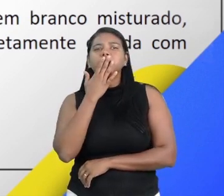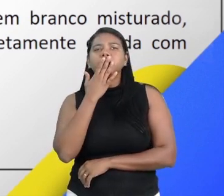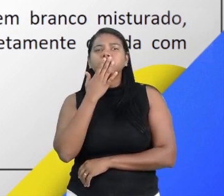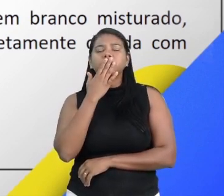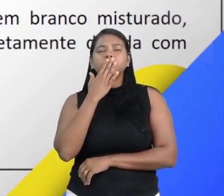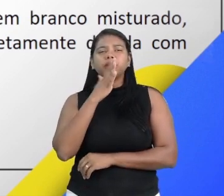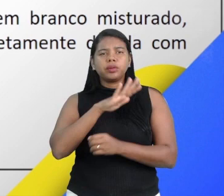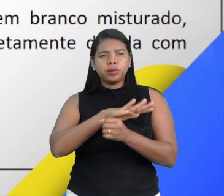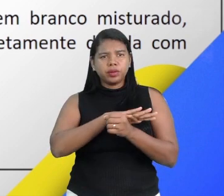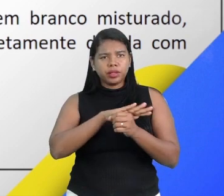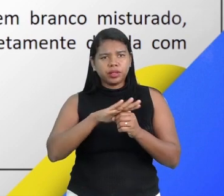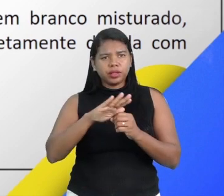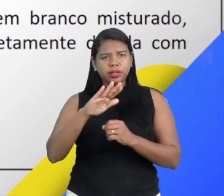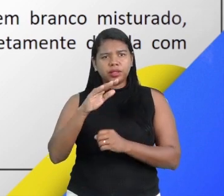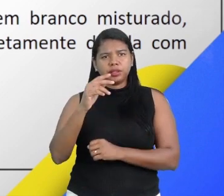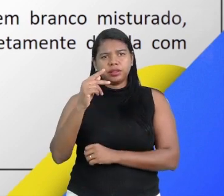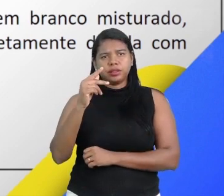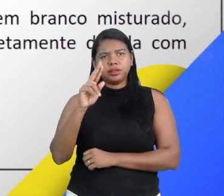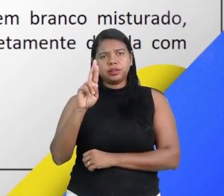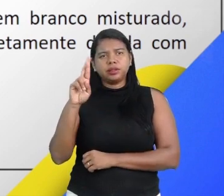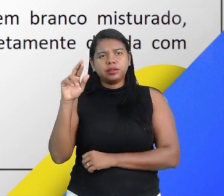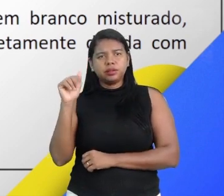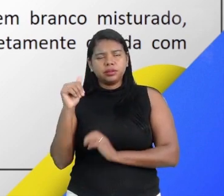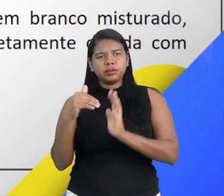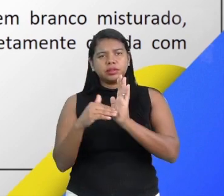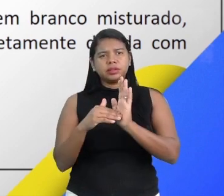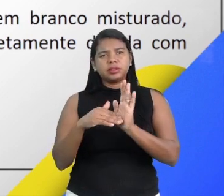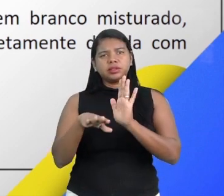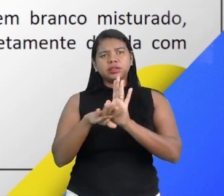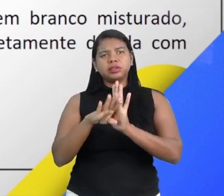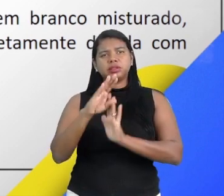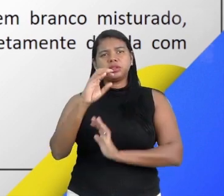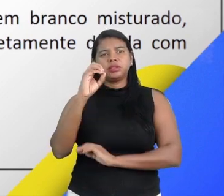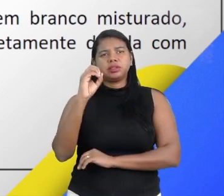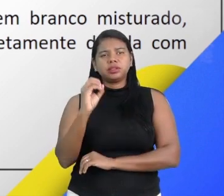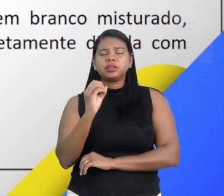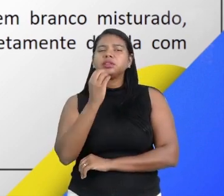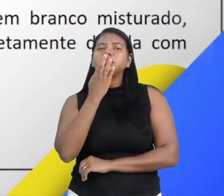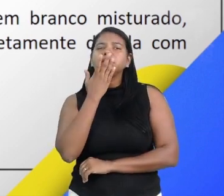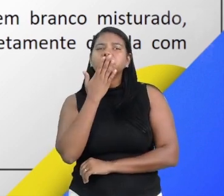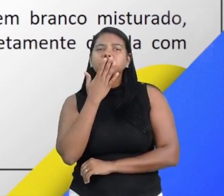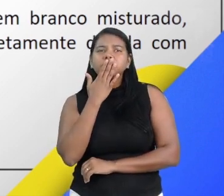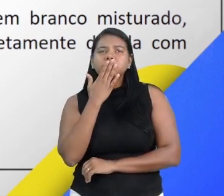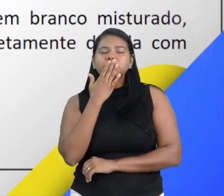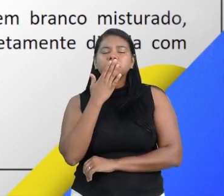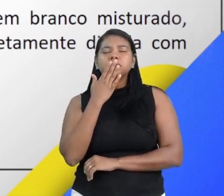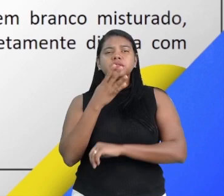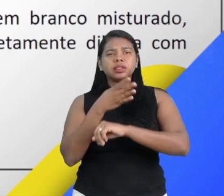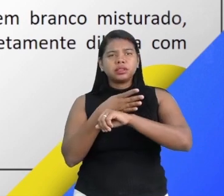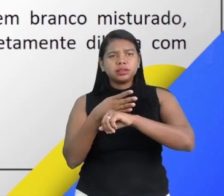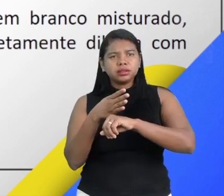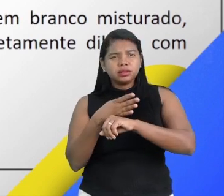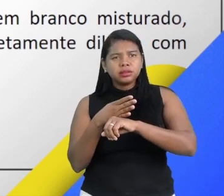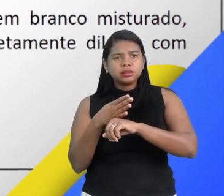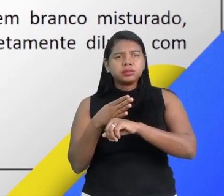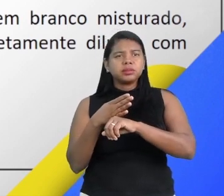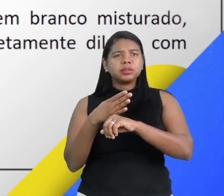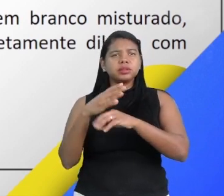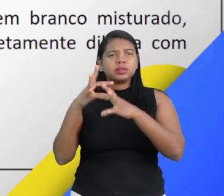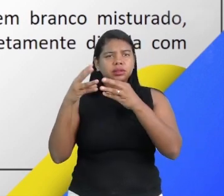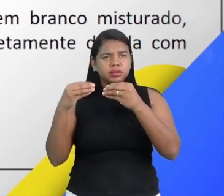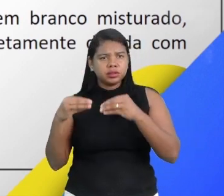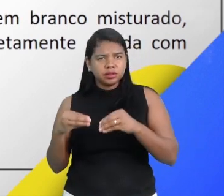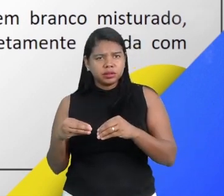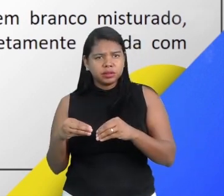essa saturação, até chegar em 0, aí essa cor ela vai deixar de ter brancos diluídos, ela vai chegar a uma tonalidade bruta de